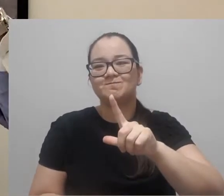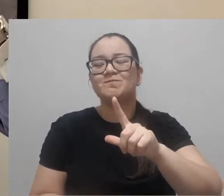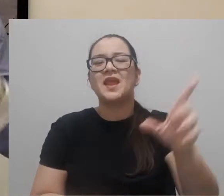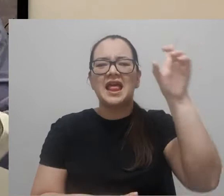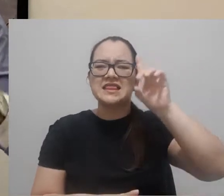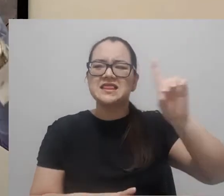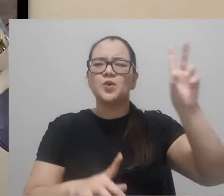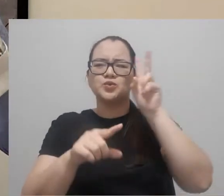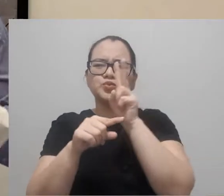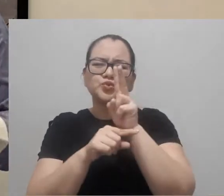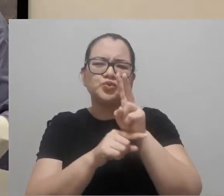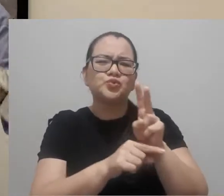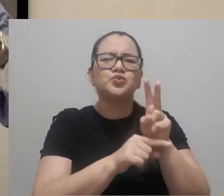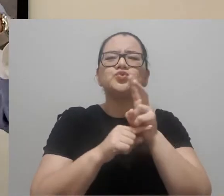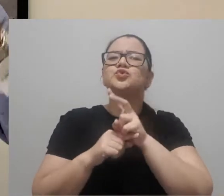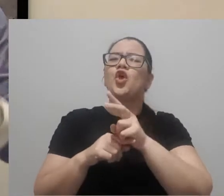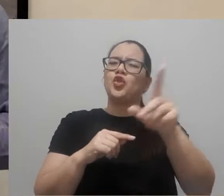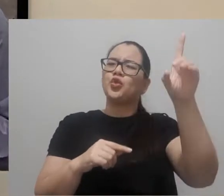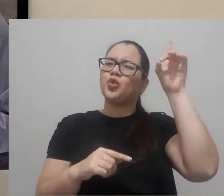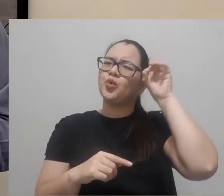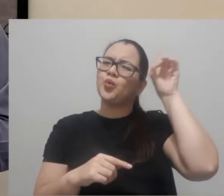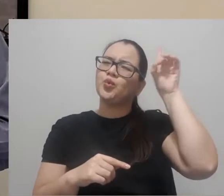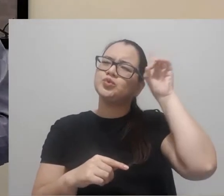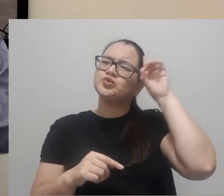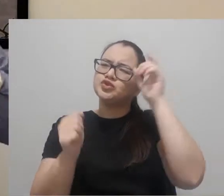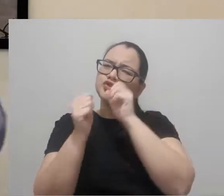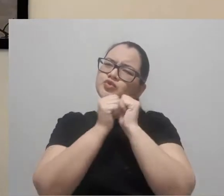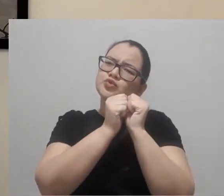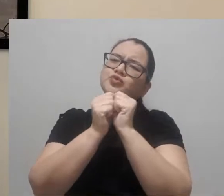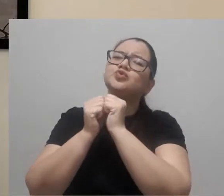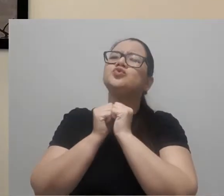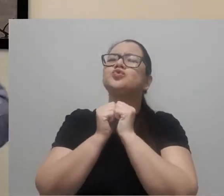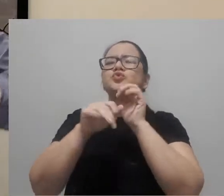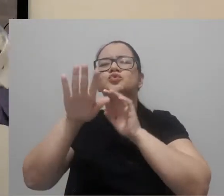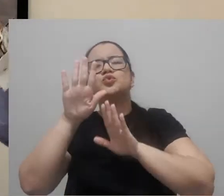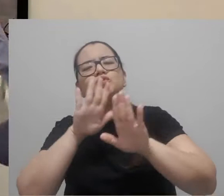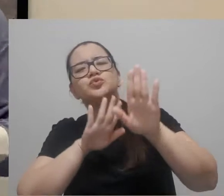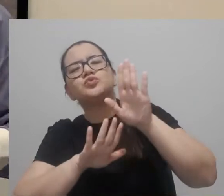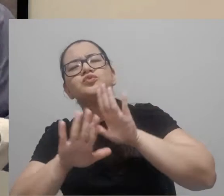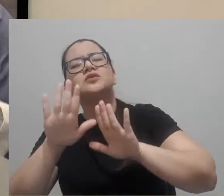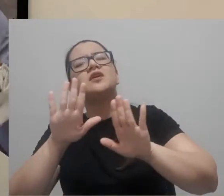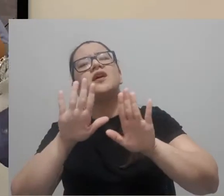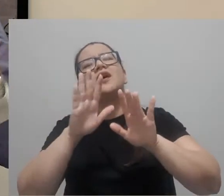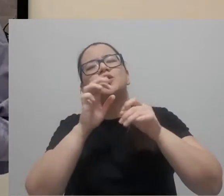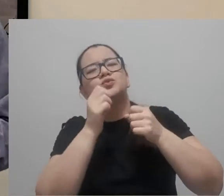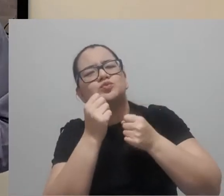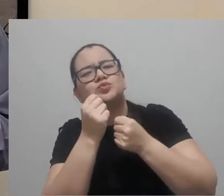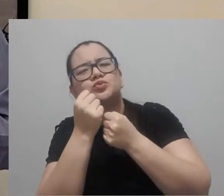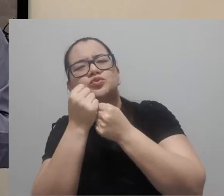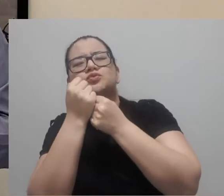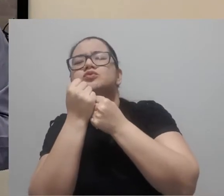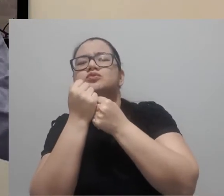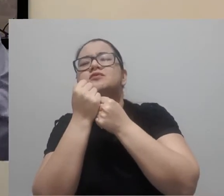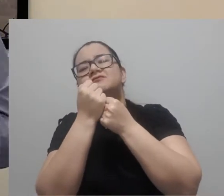do pastor das nossas almas, todos os dias conosco, cuidando de nós, provendo, nos sustentando e